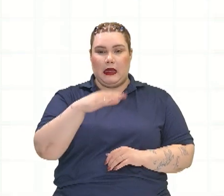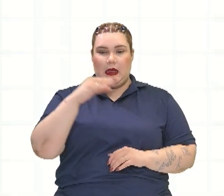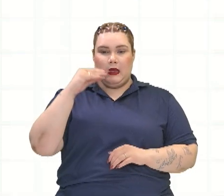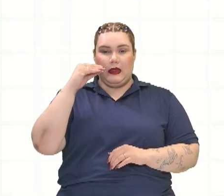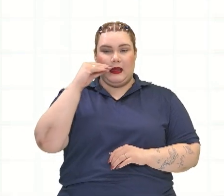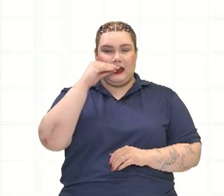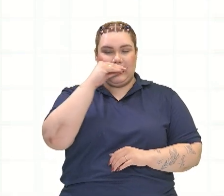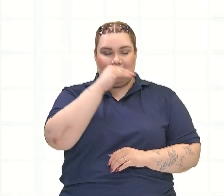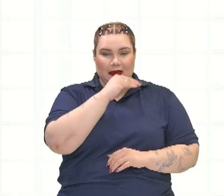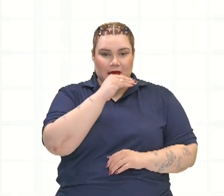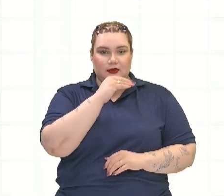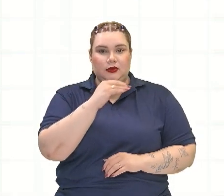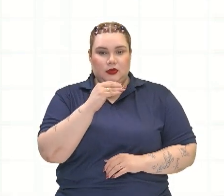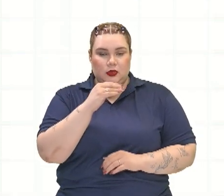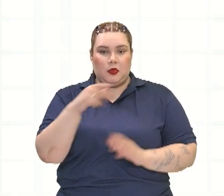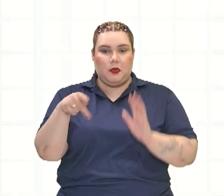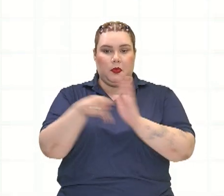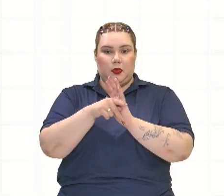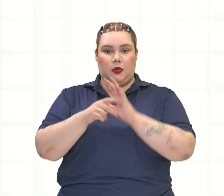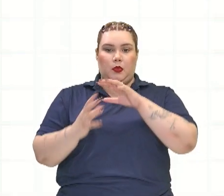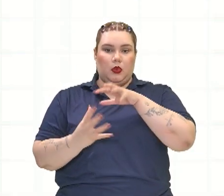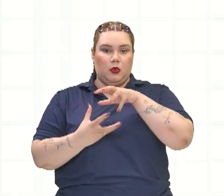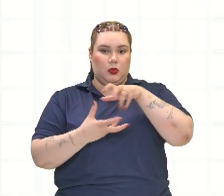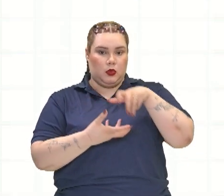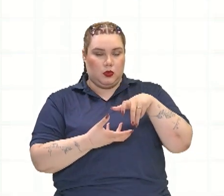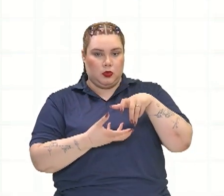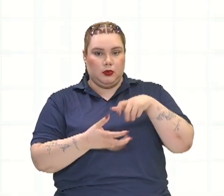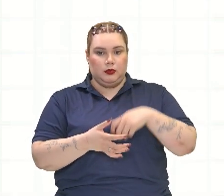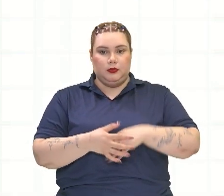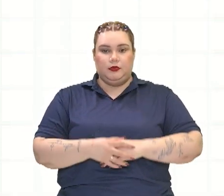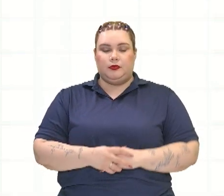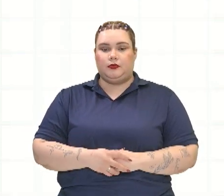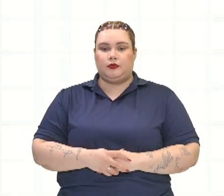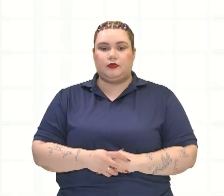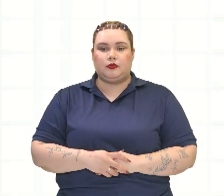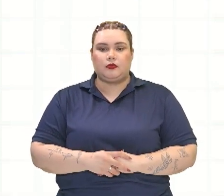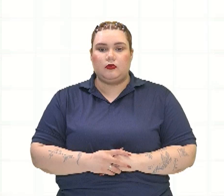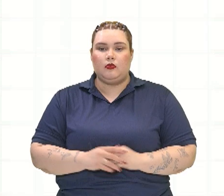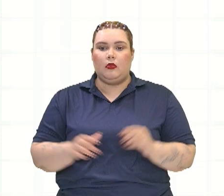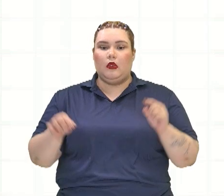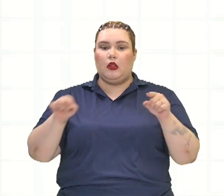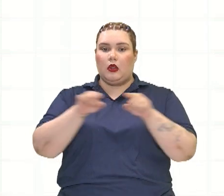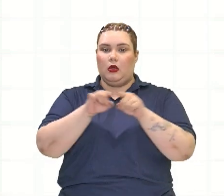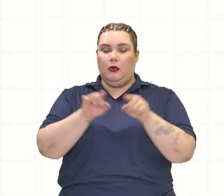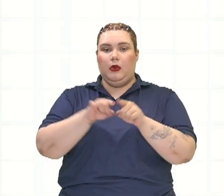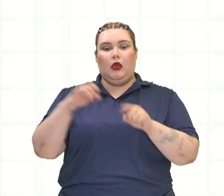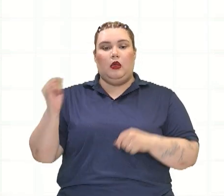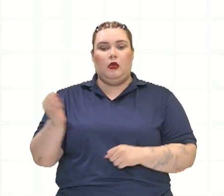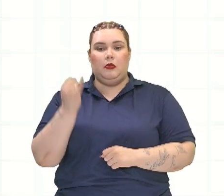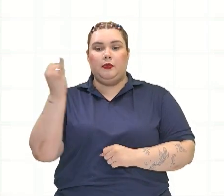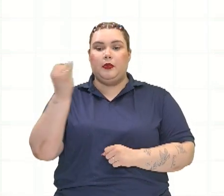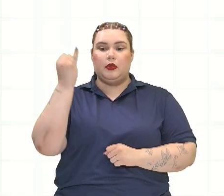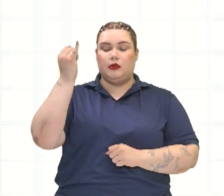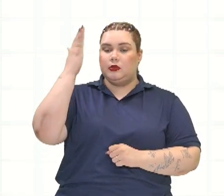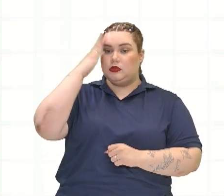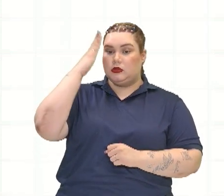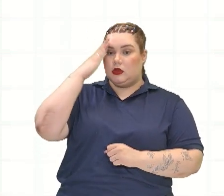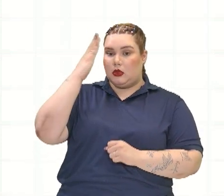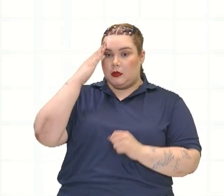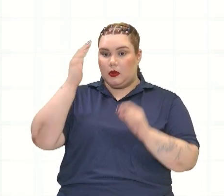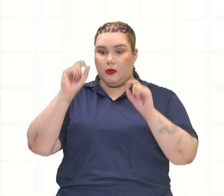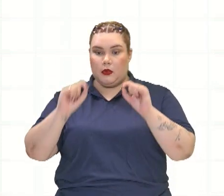quentes do nosso planeta, tá? E aí também é importante a